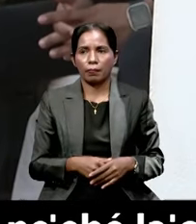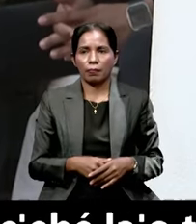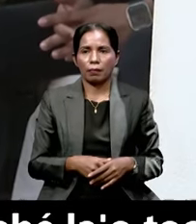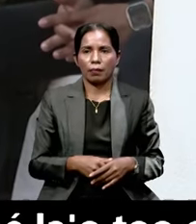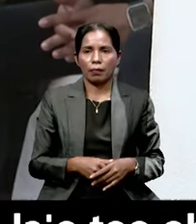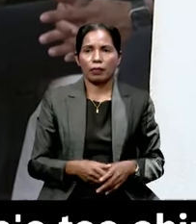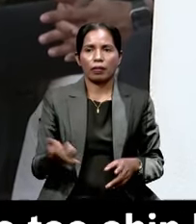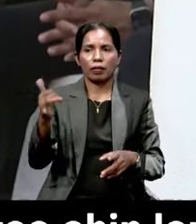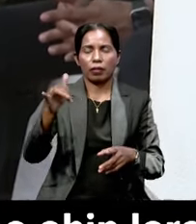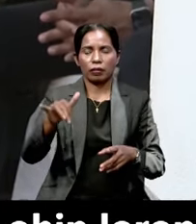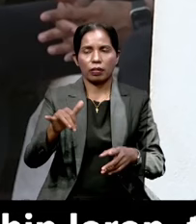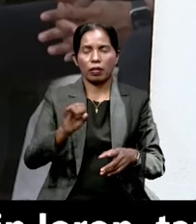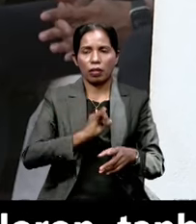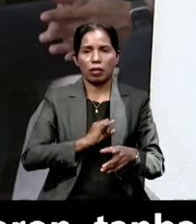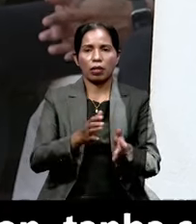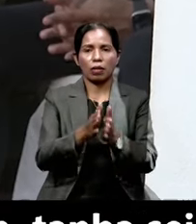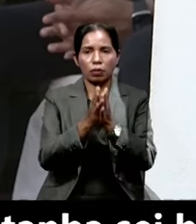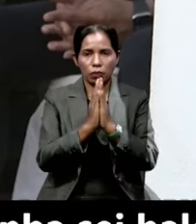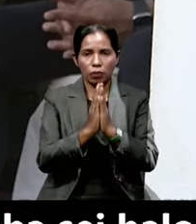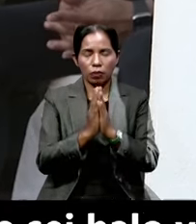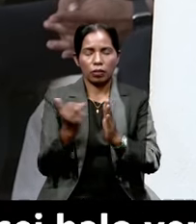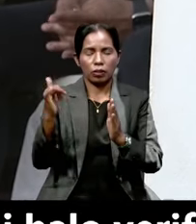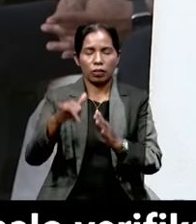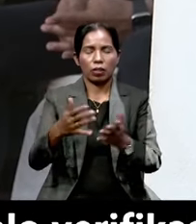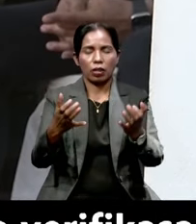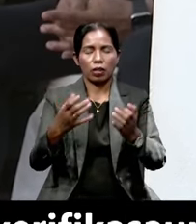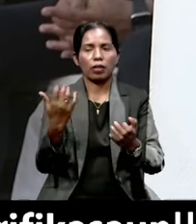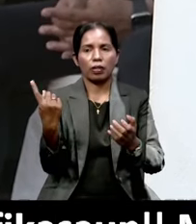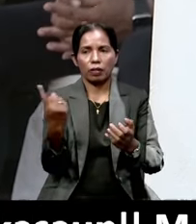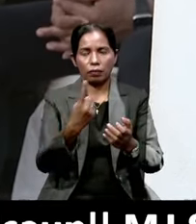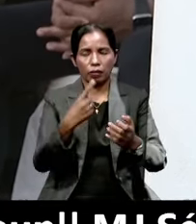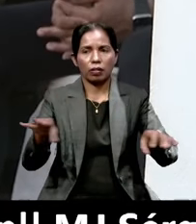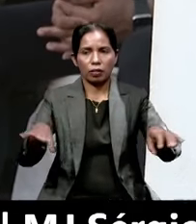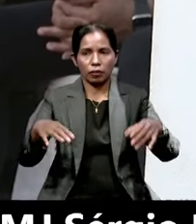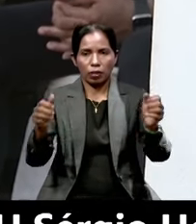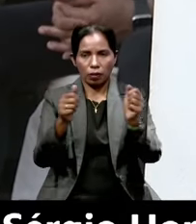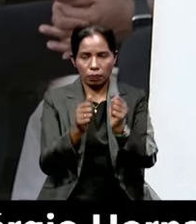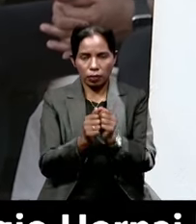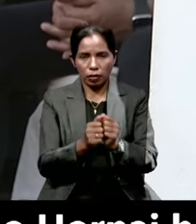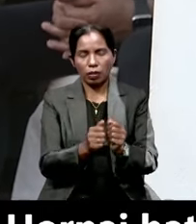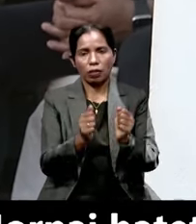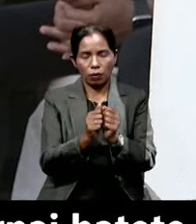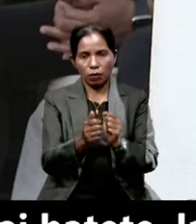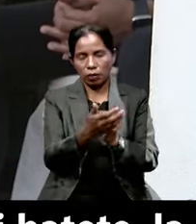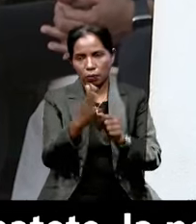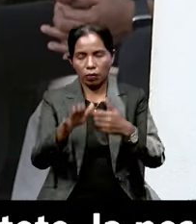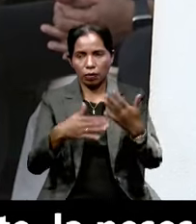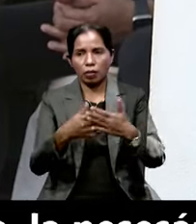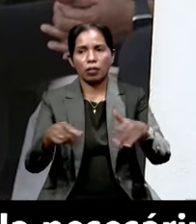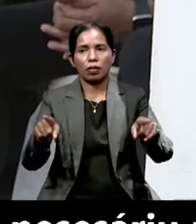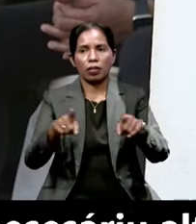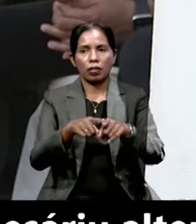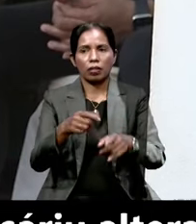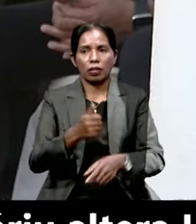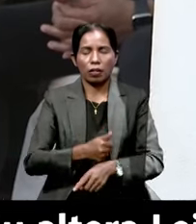Se era ao russo, se não disponibilidade na FATI, serviço, a moto e tubo, se era no dar